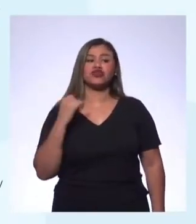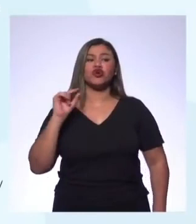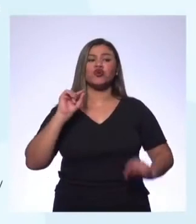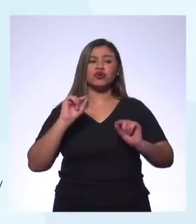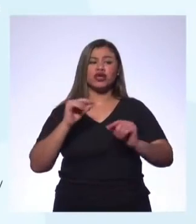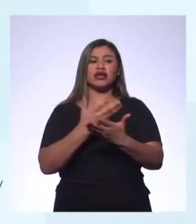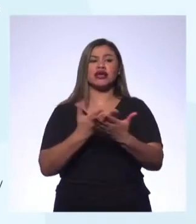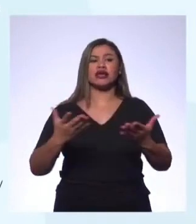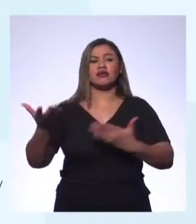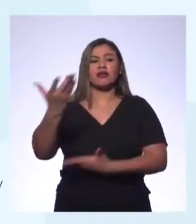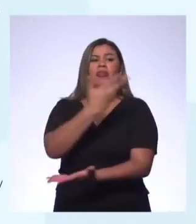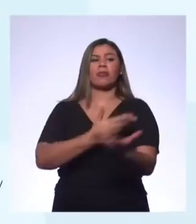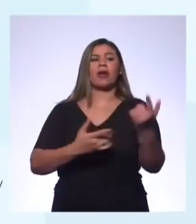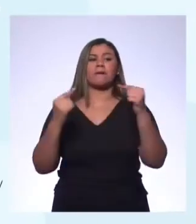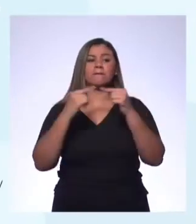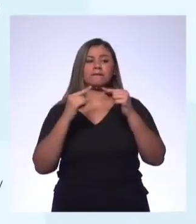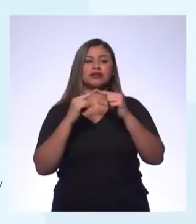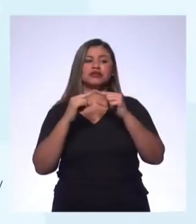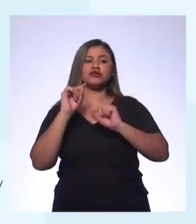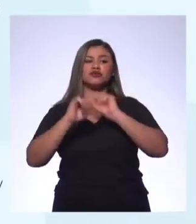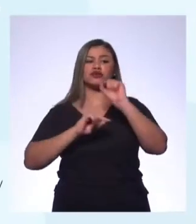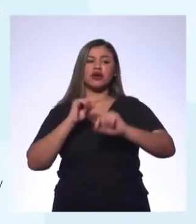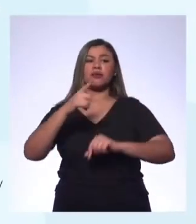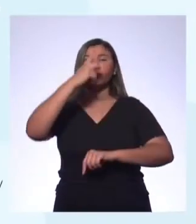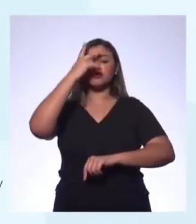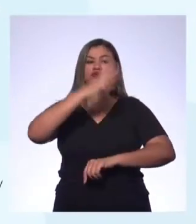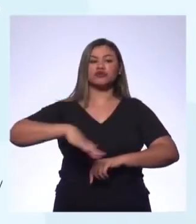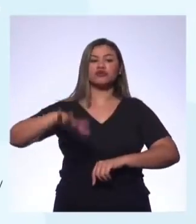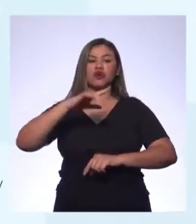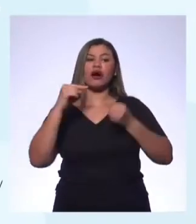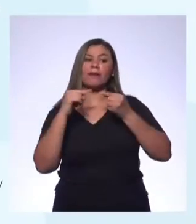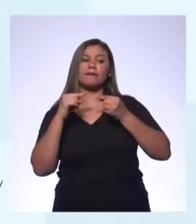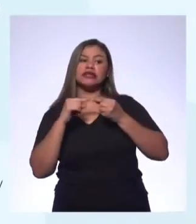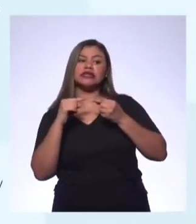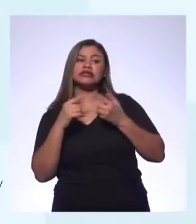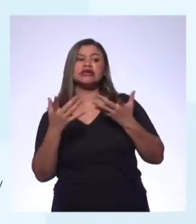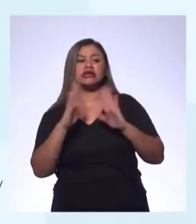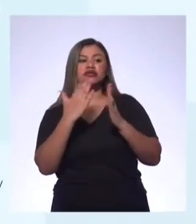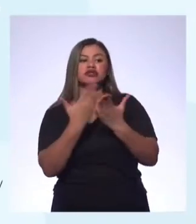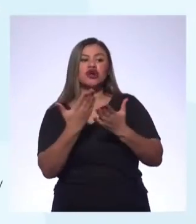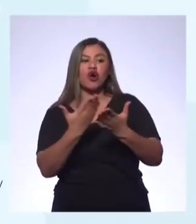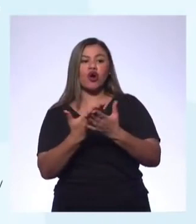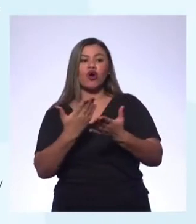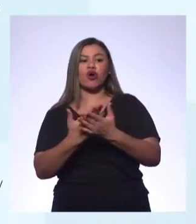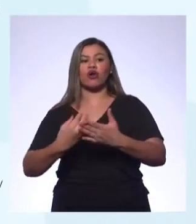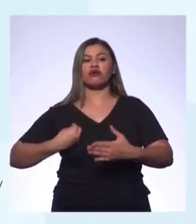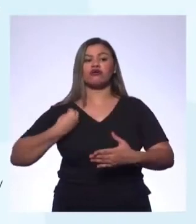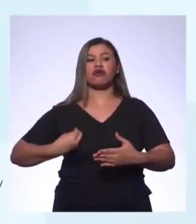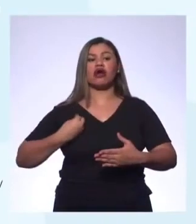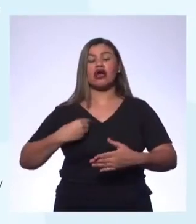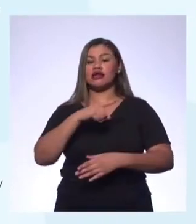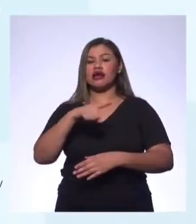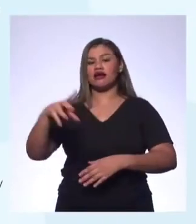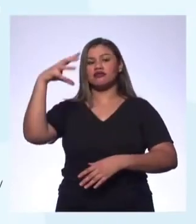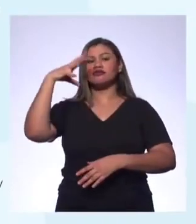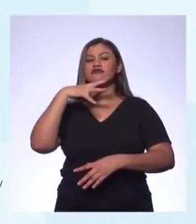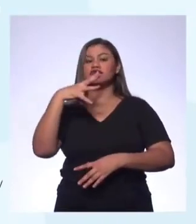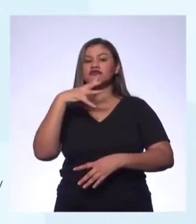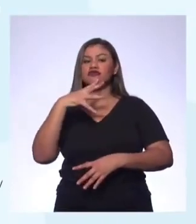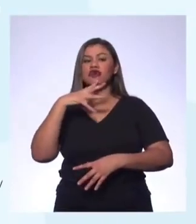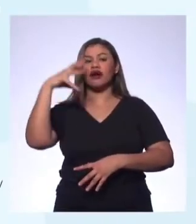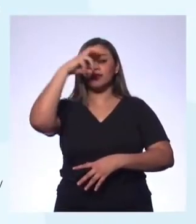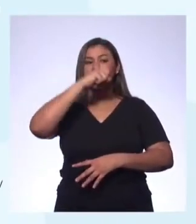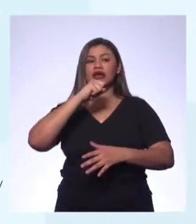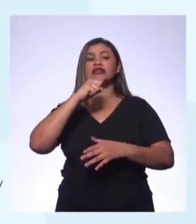É muito importante que ele seja compartilhado entre todas as pessoas que compõem os segmentos escolares para que elas tomem conhecimento,